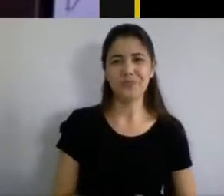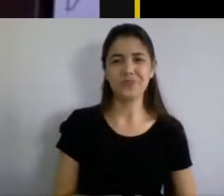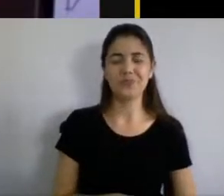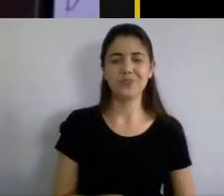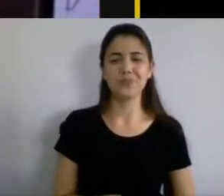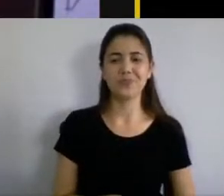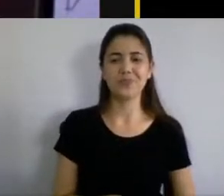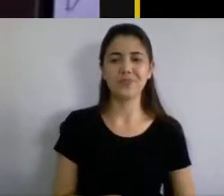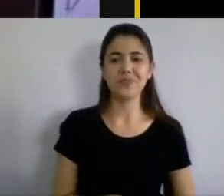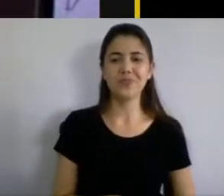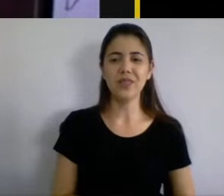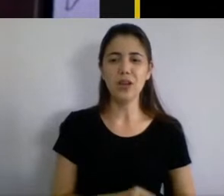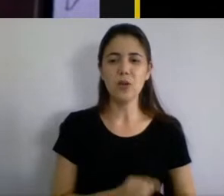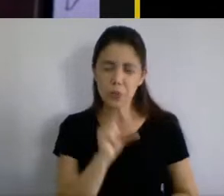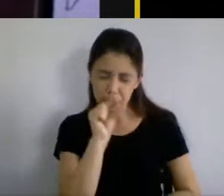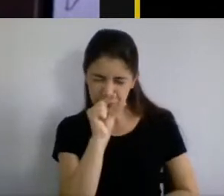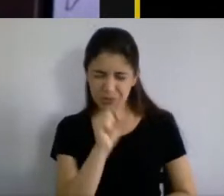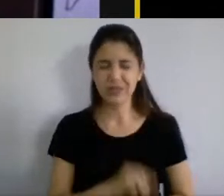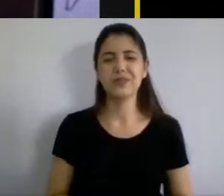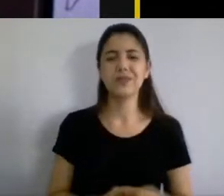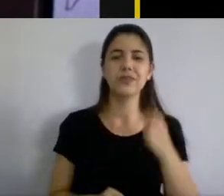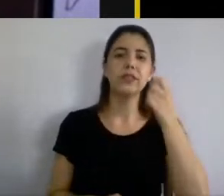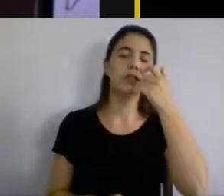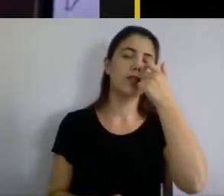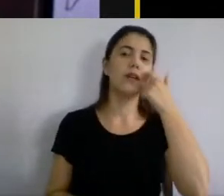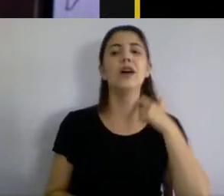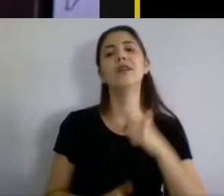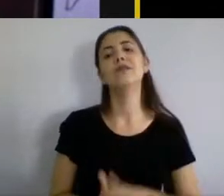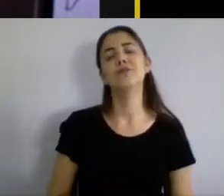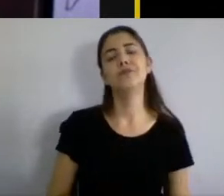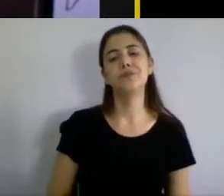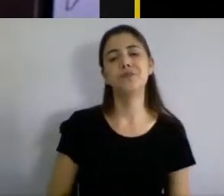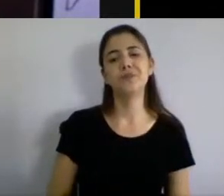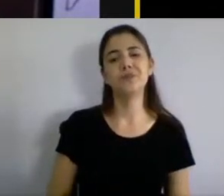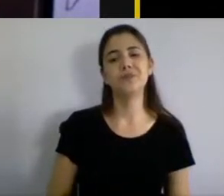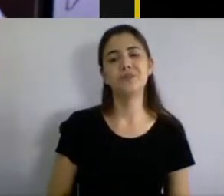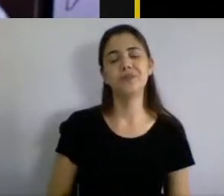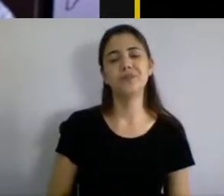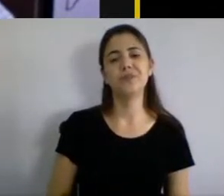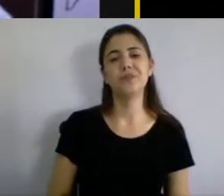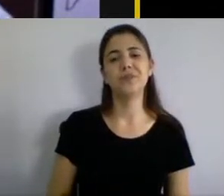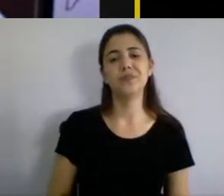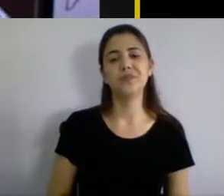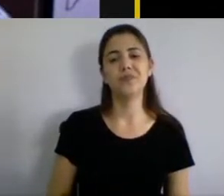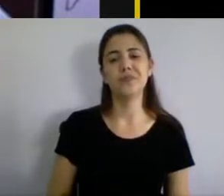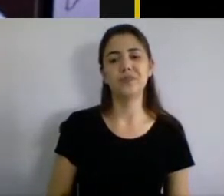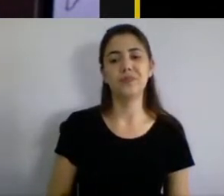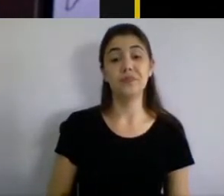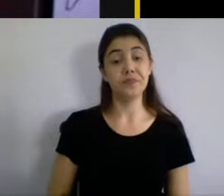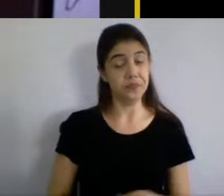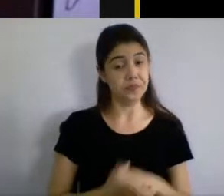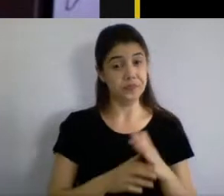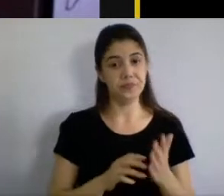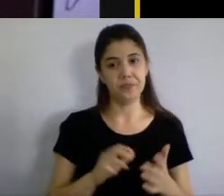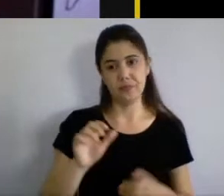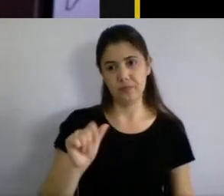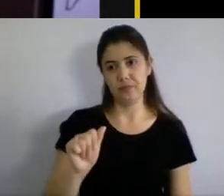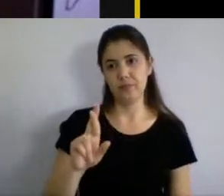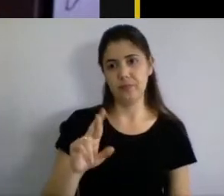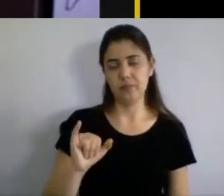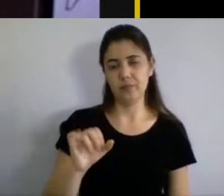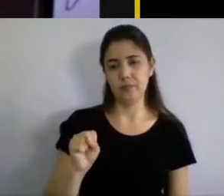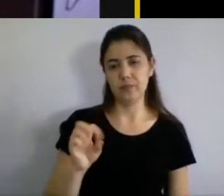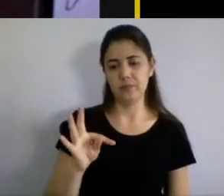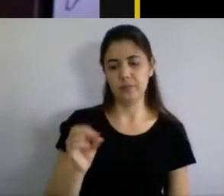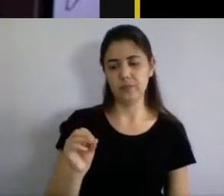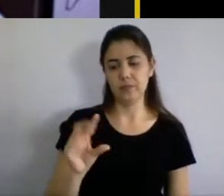E tem mais um pouquinho assim. Então, quer dizer, o Aristóteles vai propor ainda que a retórica, ela